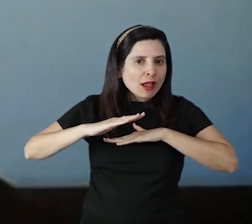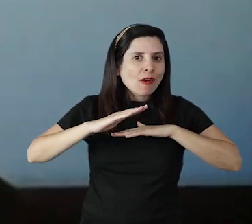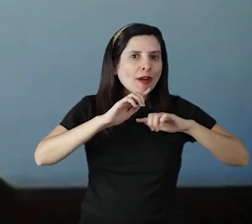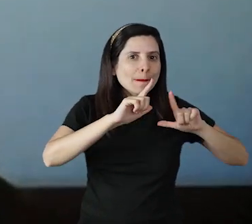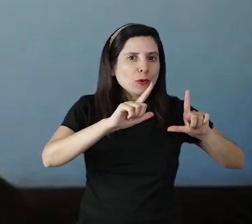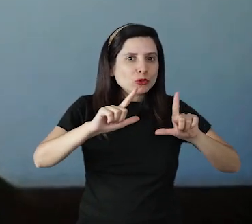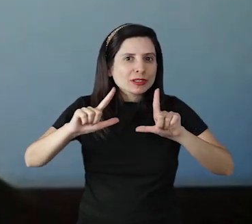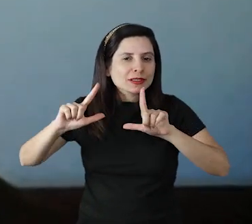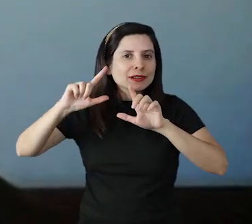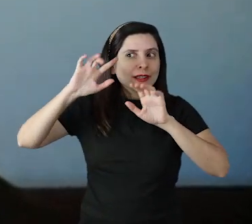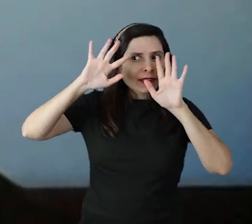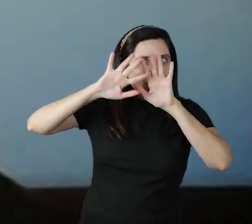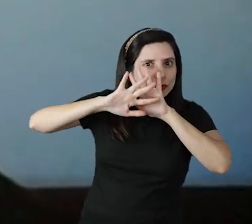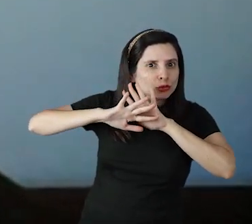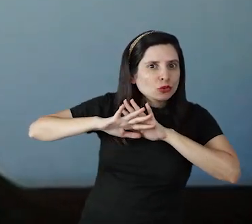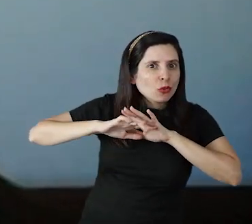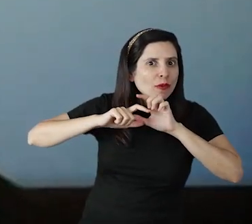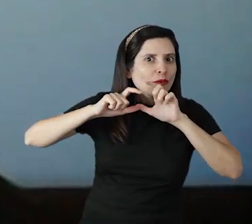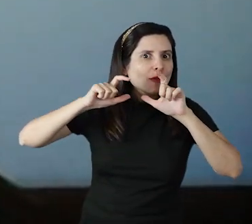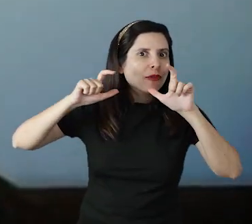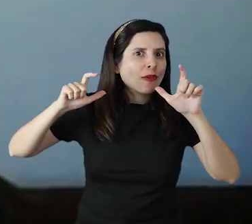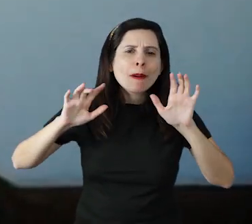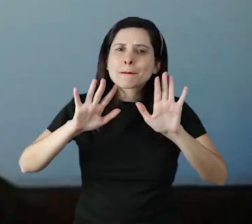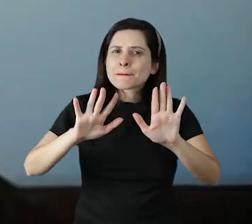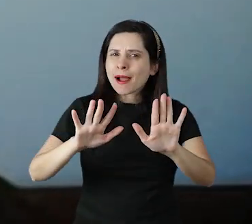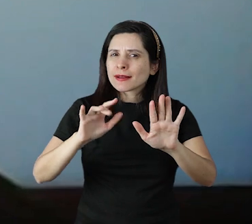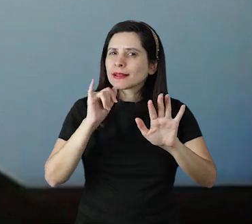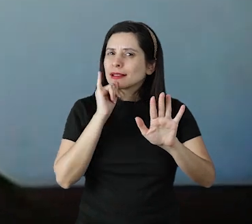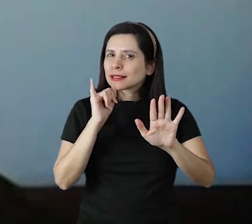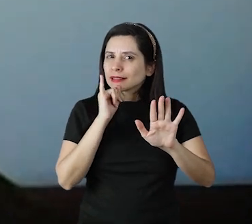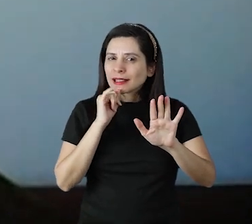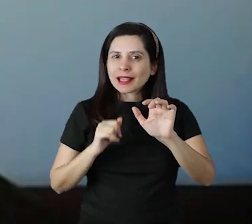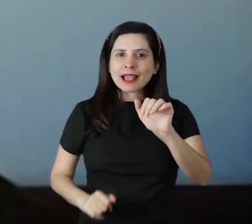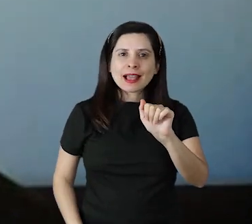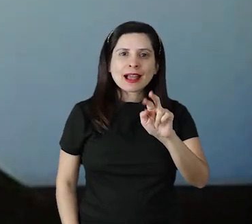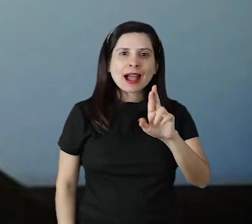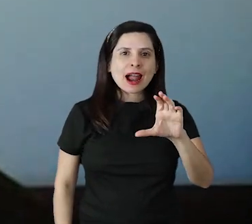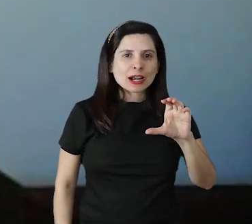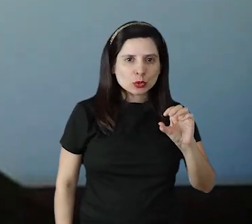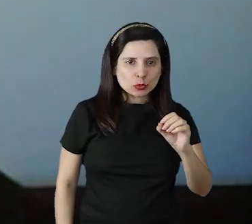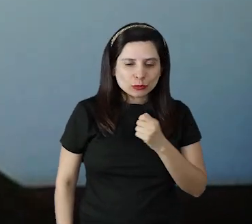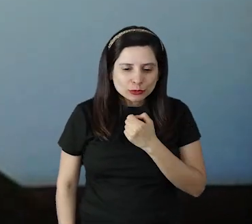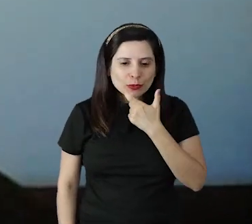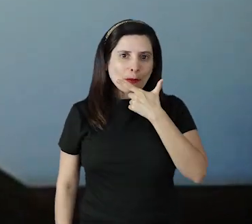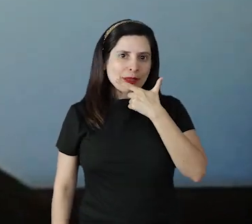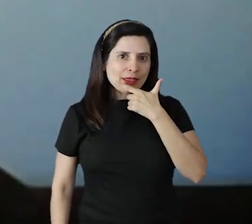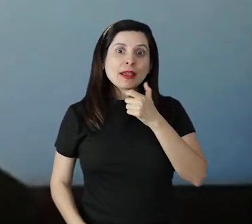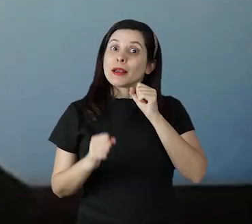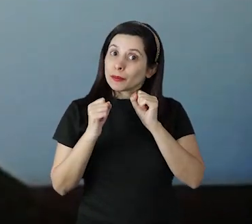coisas na sombra que vão aumentando. Mas, por exemplo, em arcos de comédia, a sombra pode ser